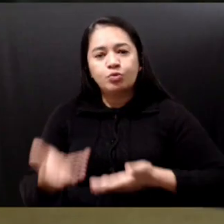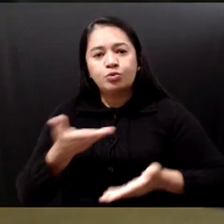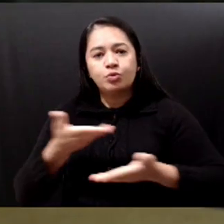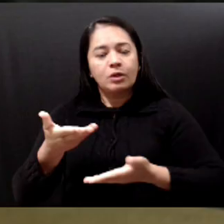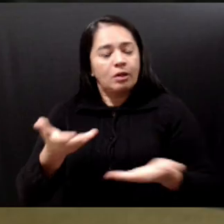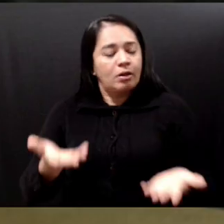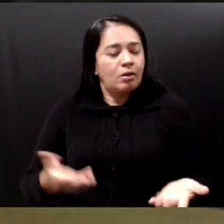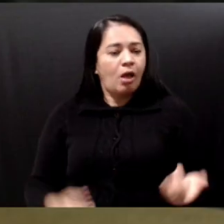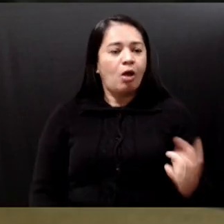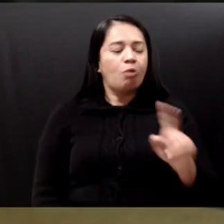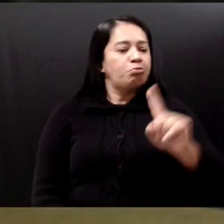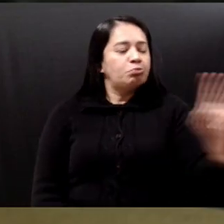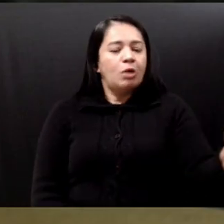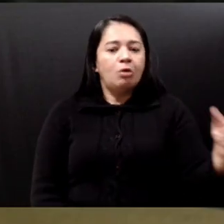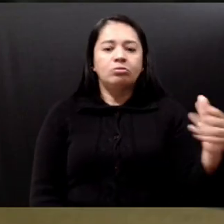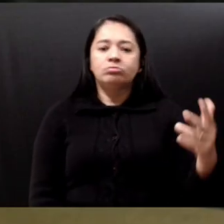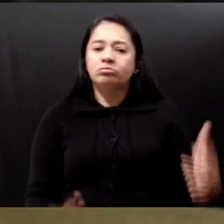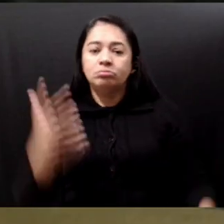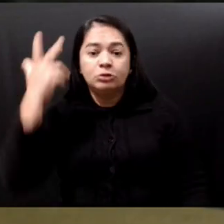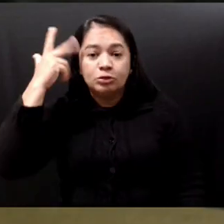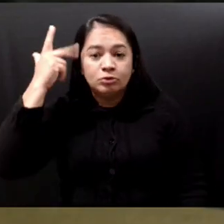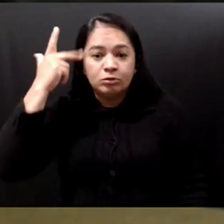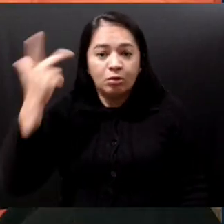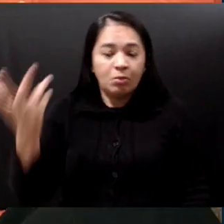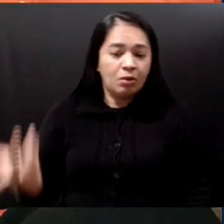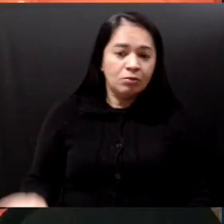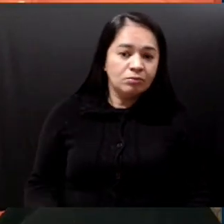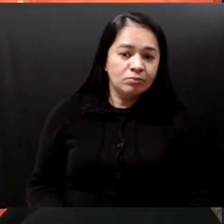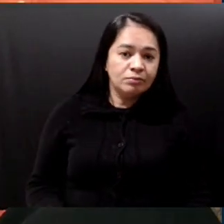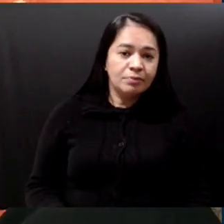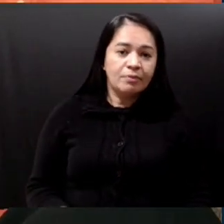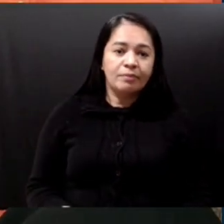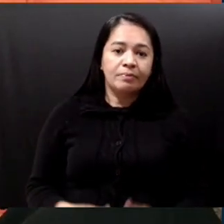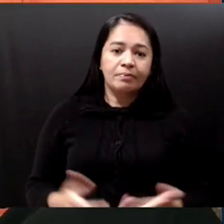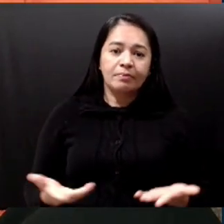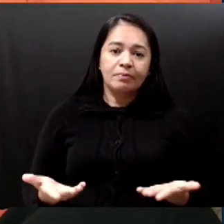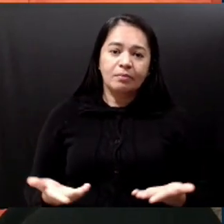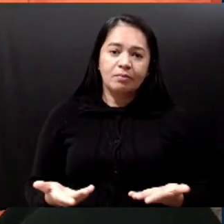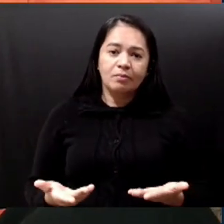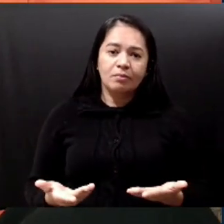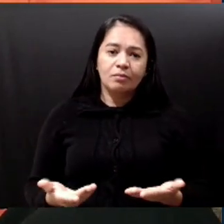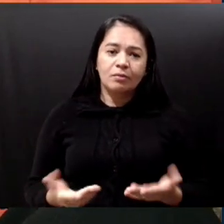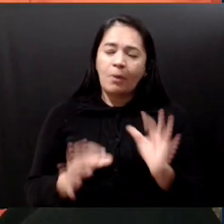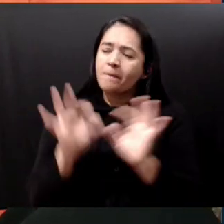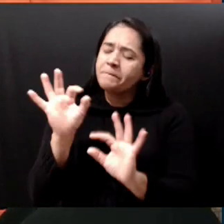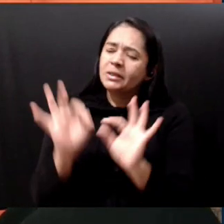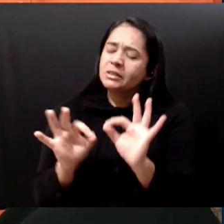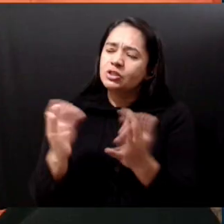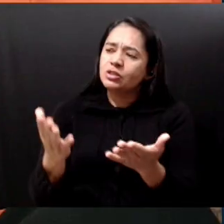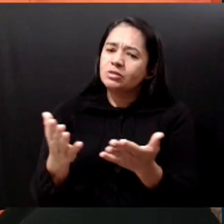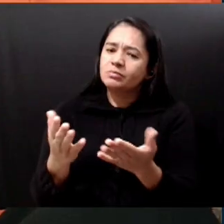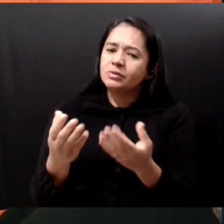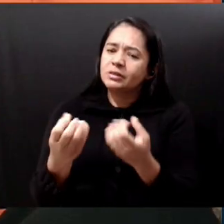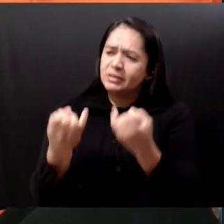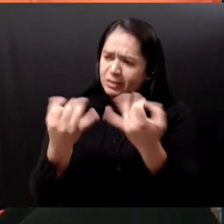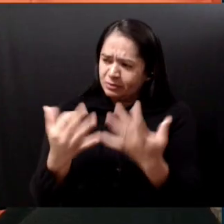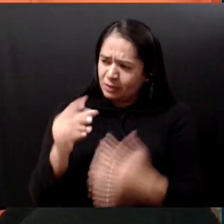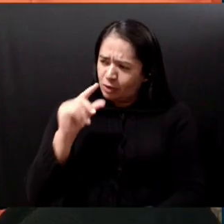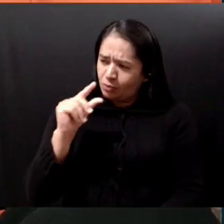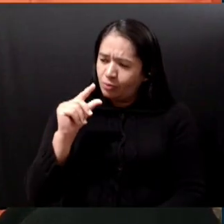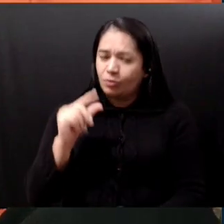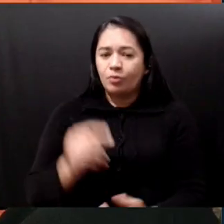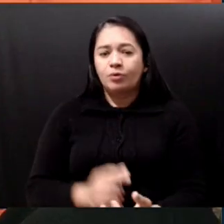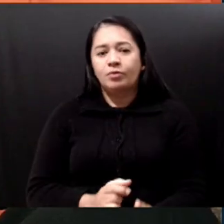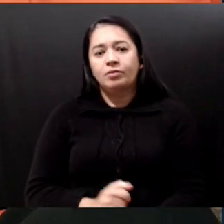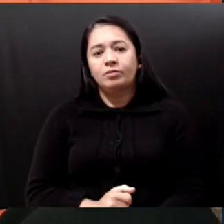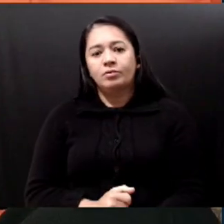do empreendedorismo. Agora, Verusca, planejamento. Gostaria que você falasse sobre isso na questão